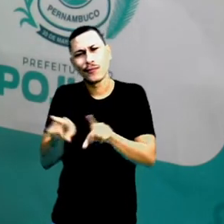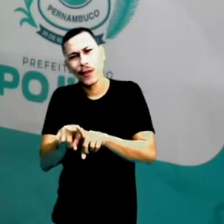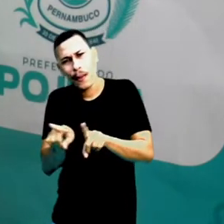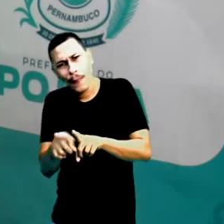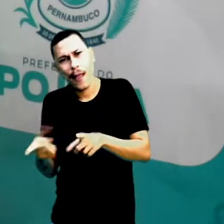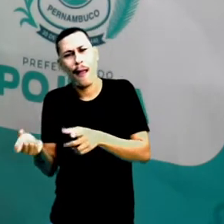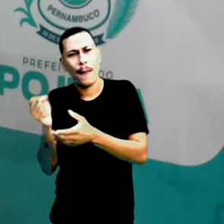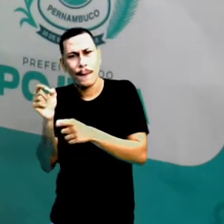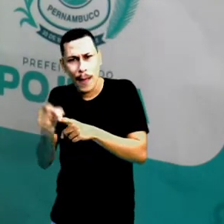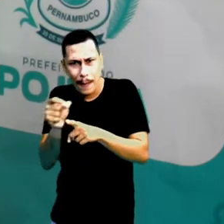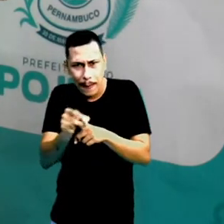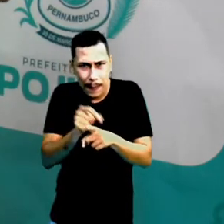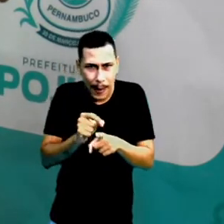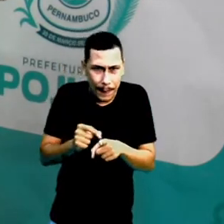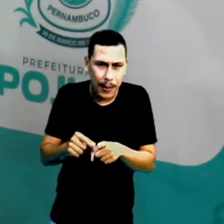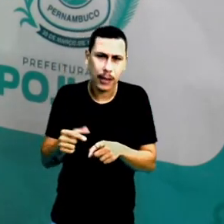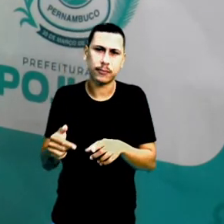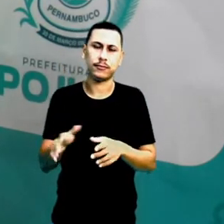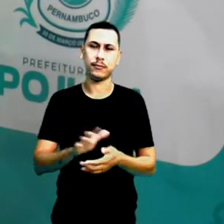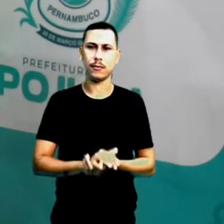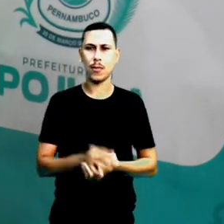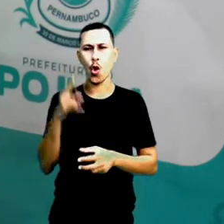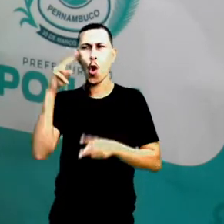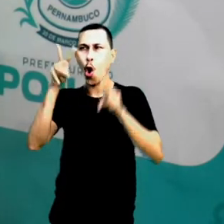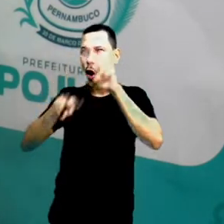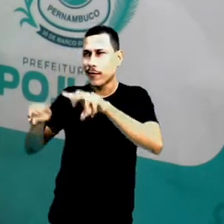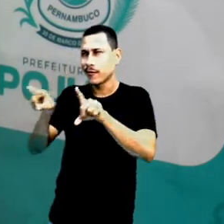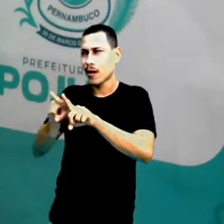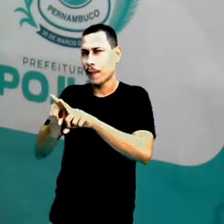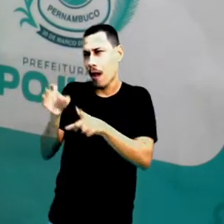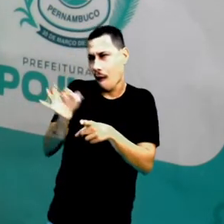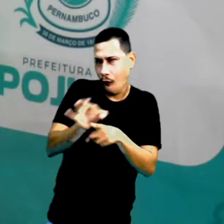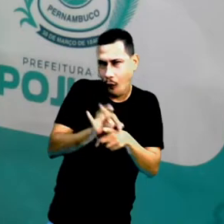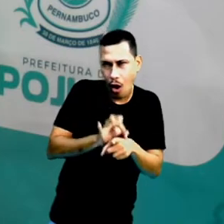amendoins, amêndoas e até essa castanha do Pará também, que a gente